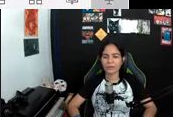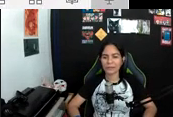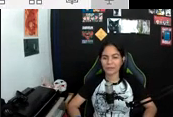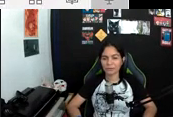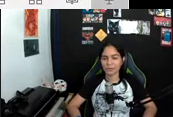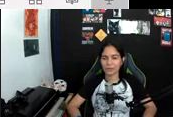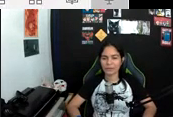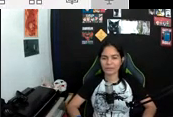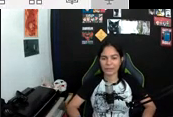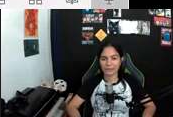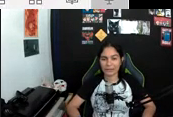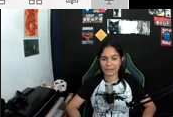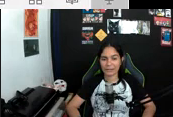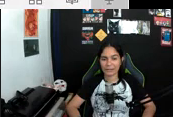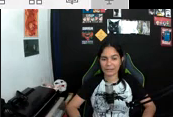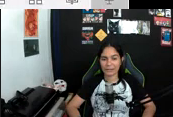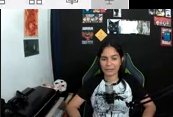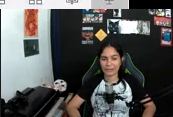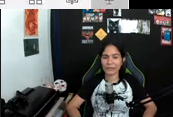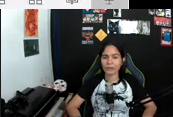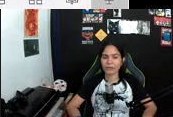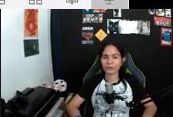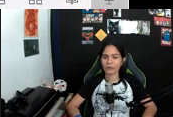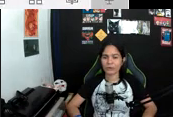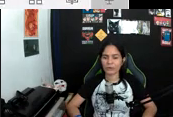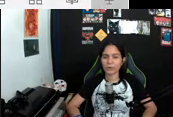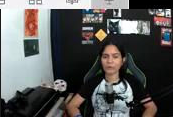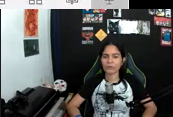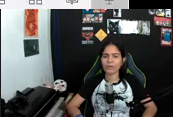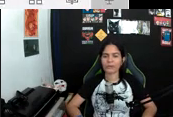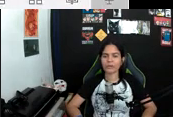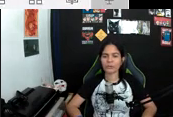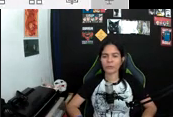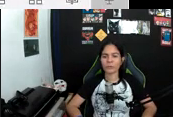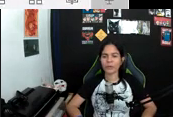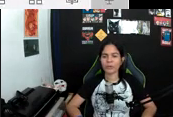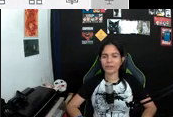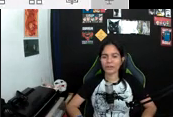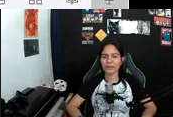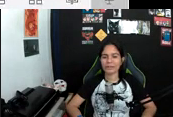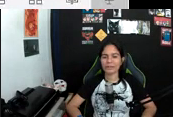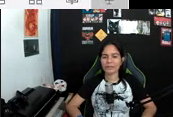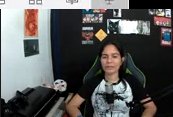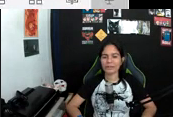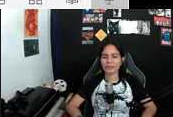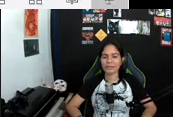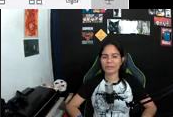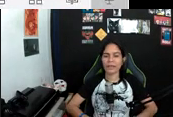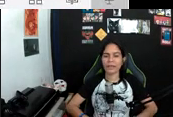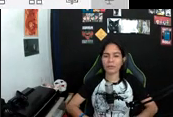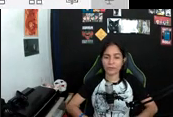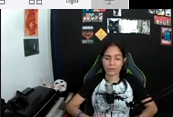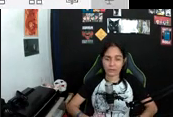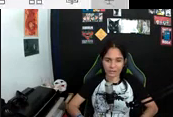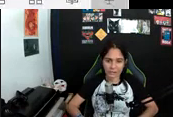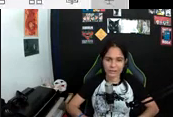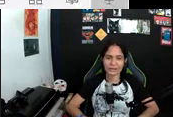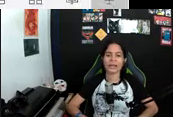nos casos de internação de criança e adolescente. Entendendo o Estatuto do Idoso, que em seu artigo 1º destina-se a